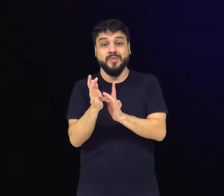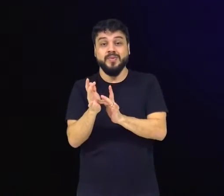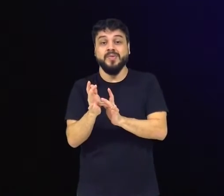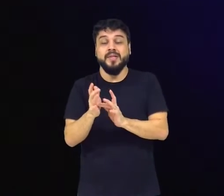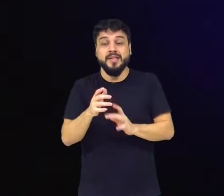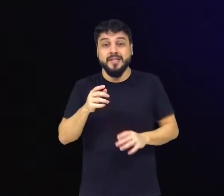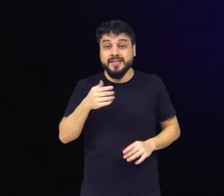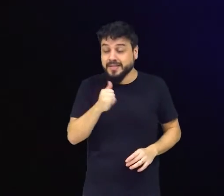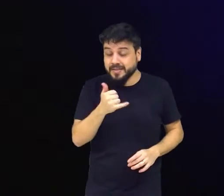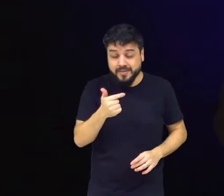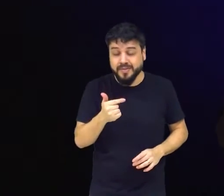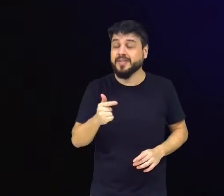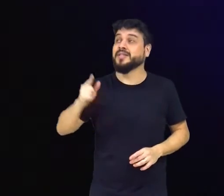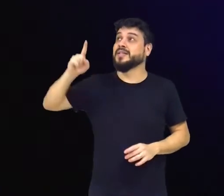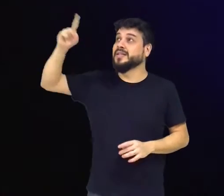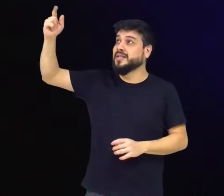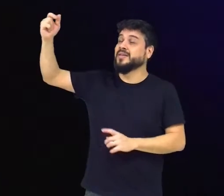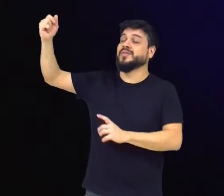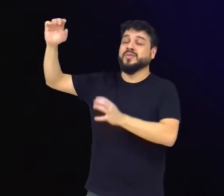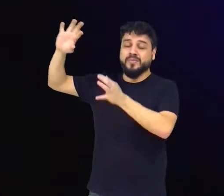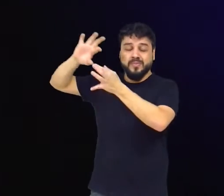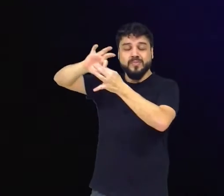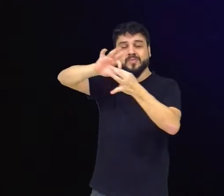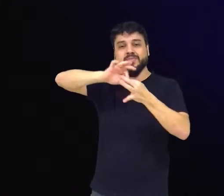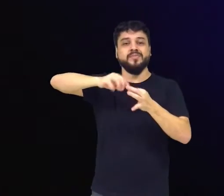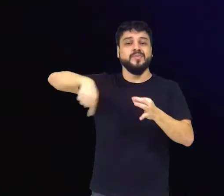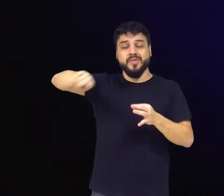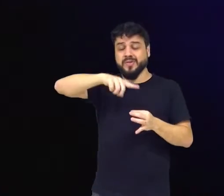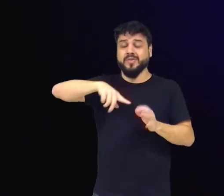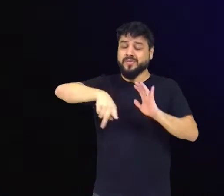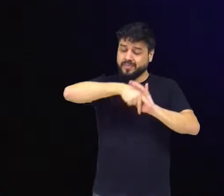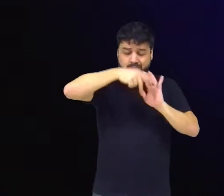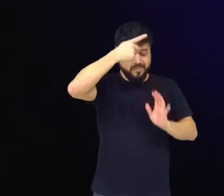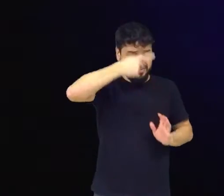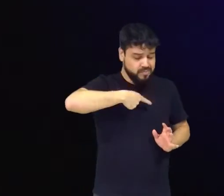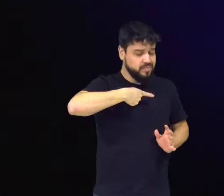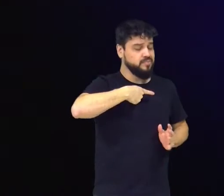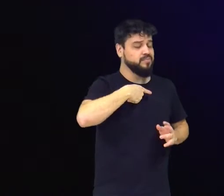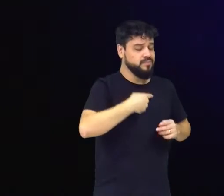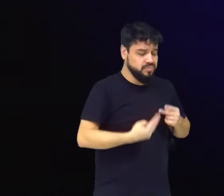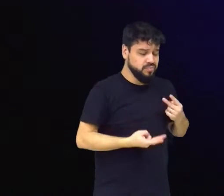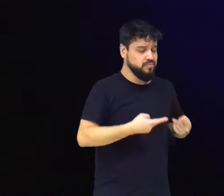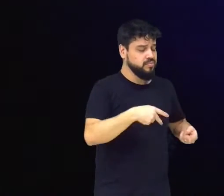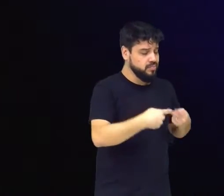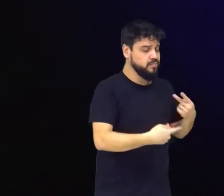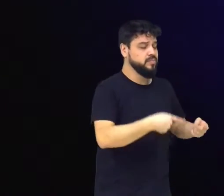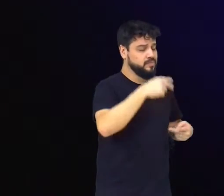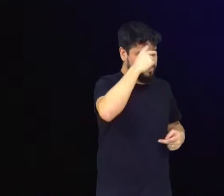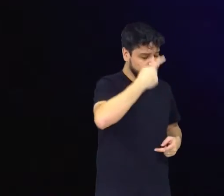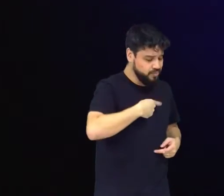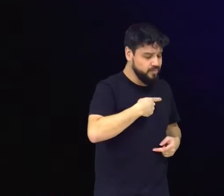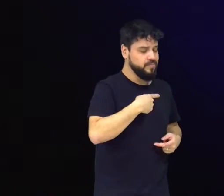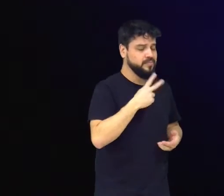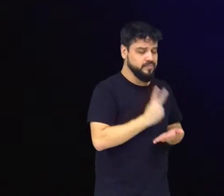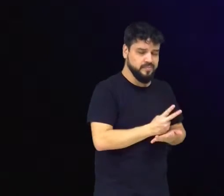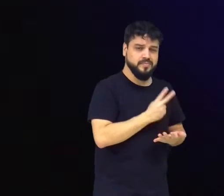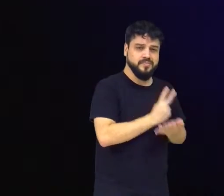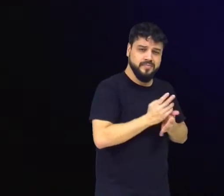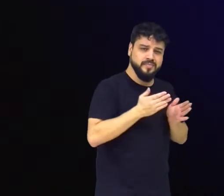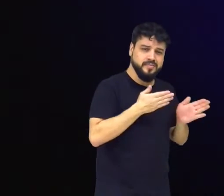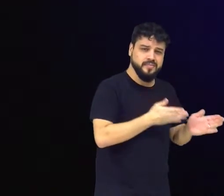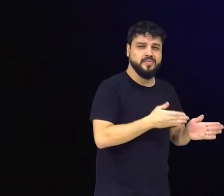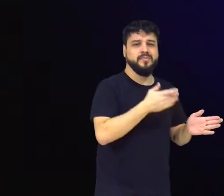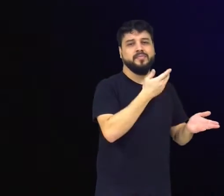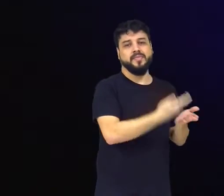os nossos corações, nós estaríamos ainda mortos em nossos delitos. Ainda no texto de Isaías, capítulo 9, agora no capítulo